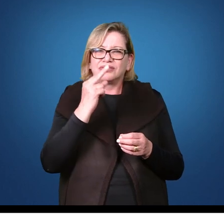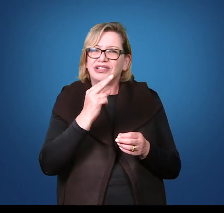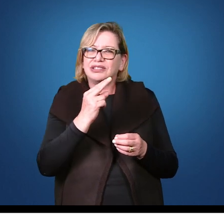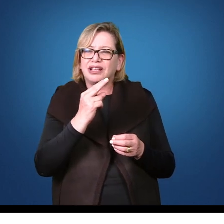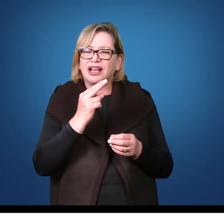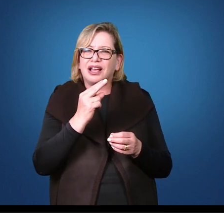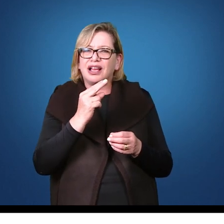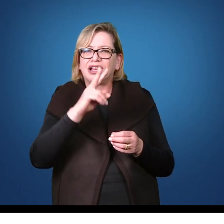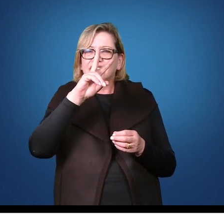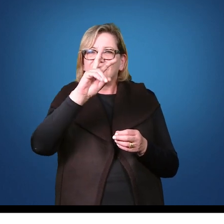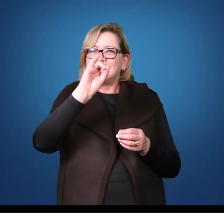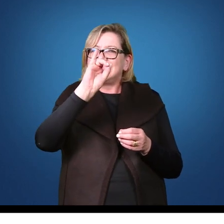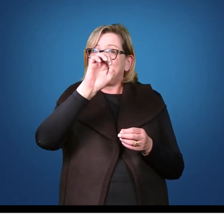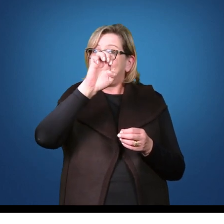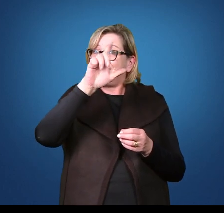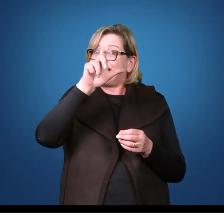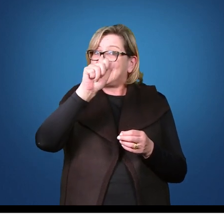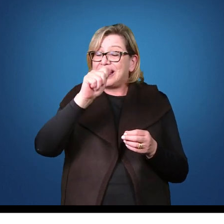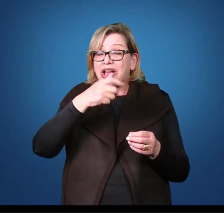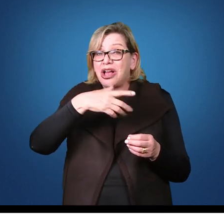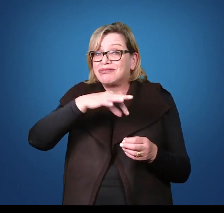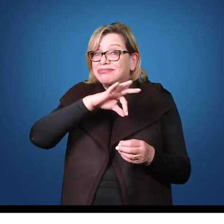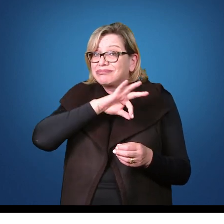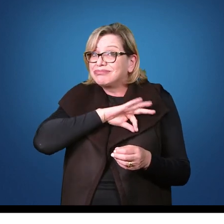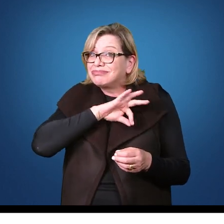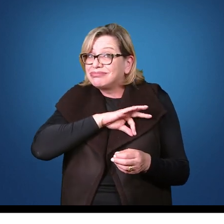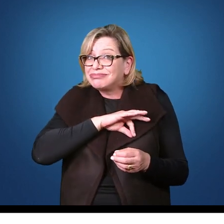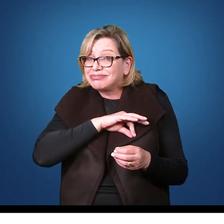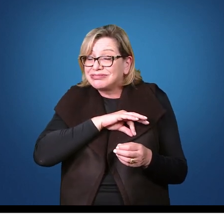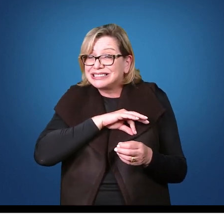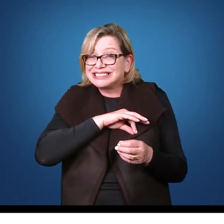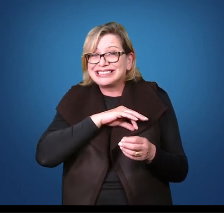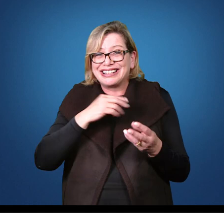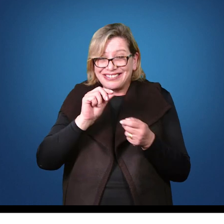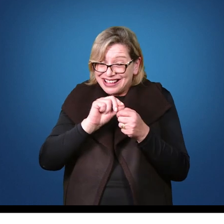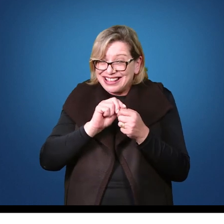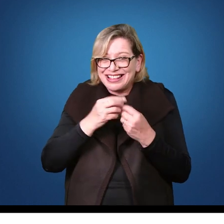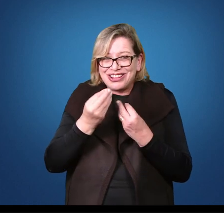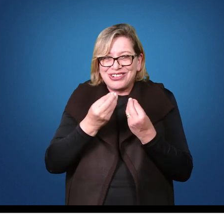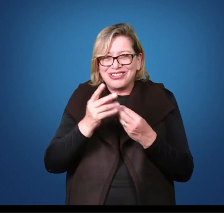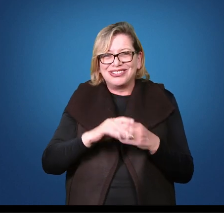Viela! Vai lá, detetive! Rua!